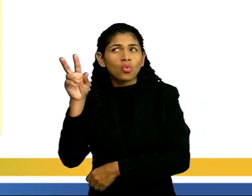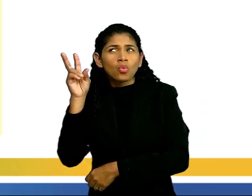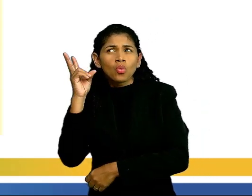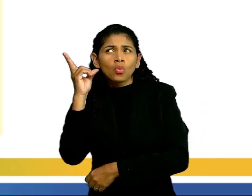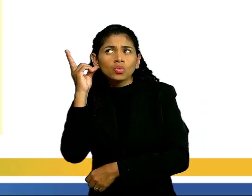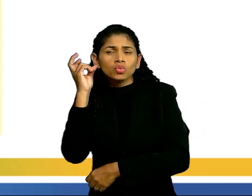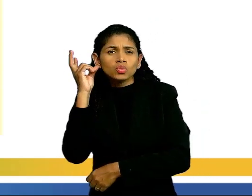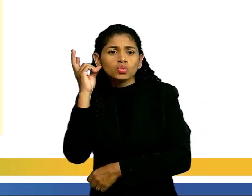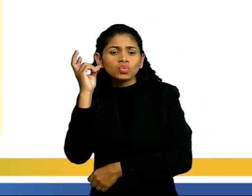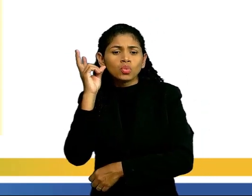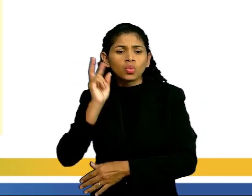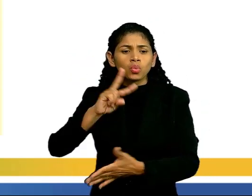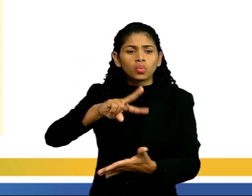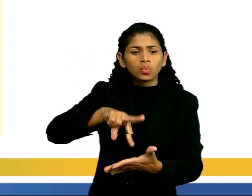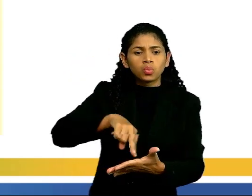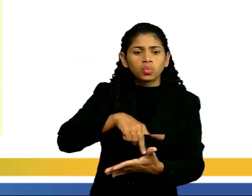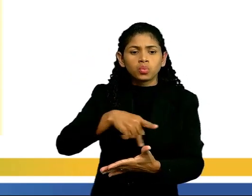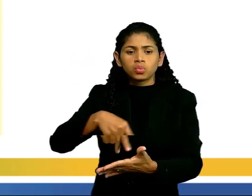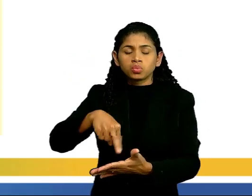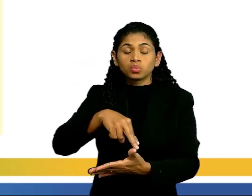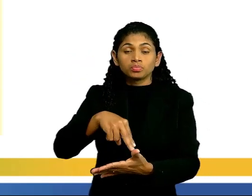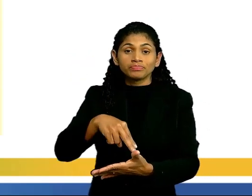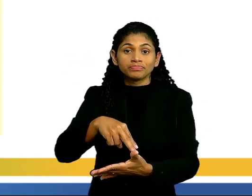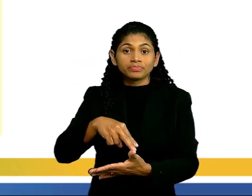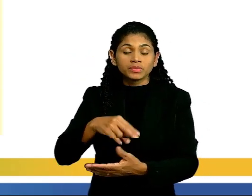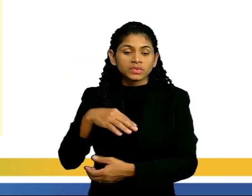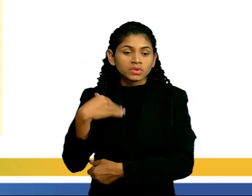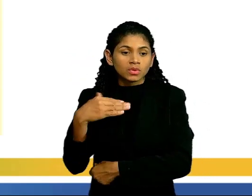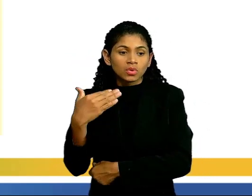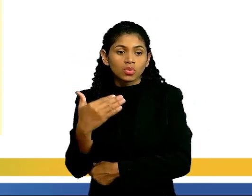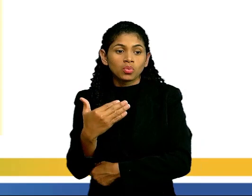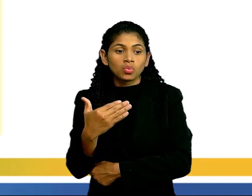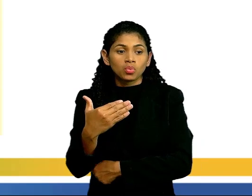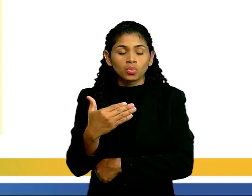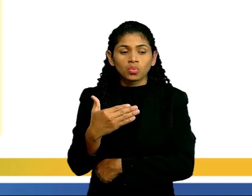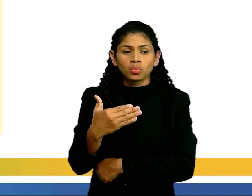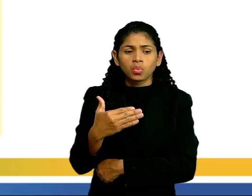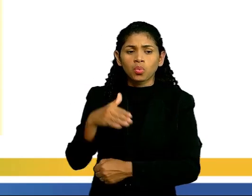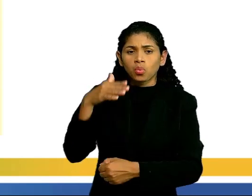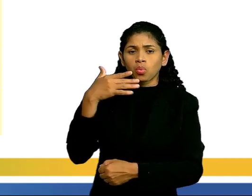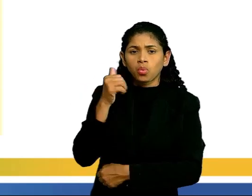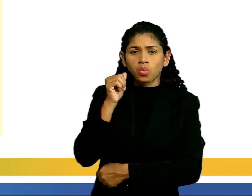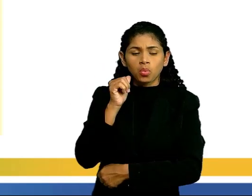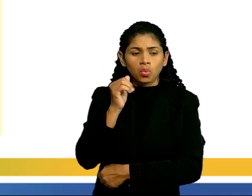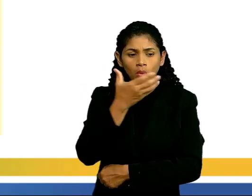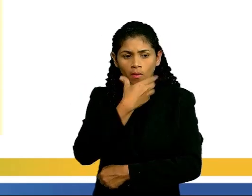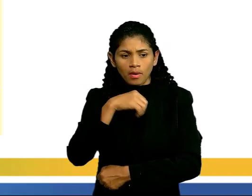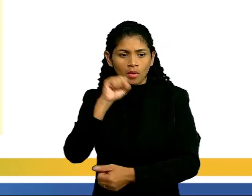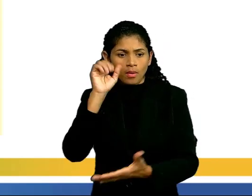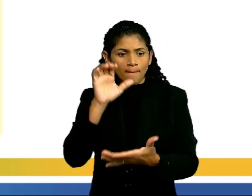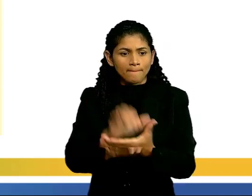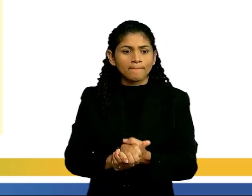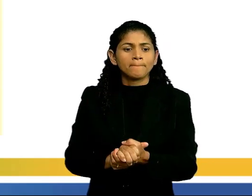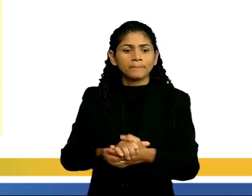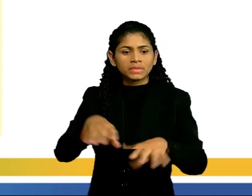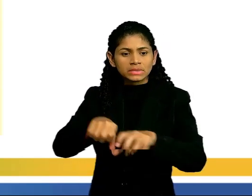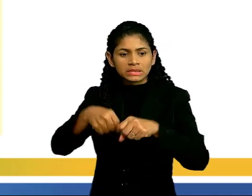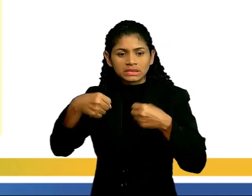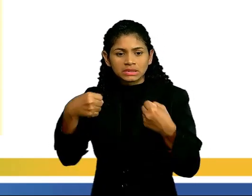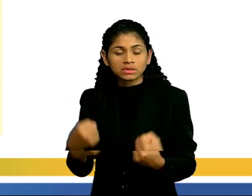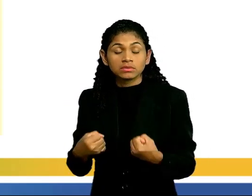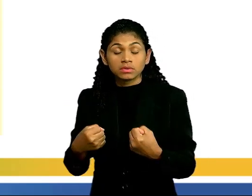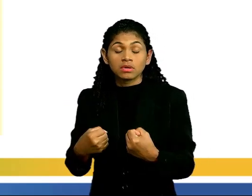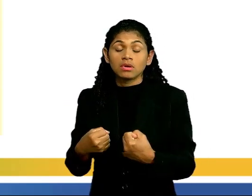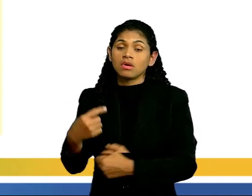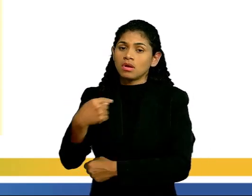vienenses, perdão. Enquanto os esposos quebram as tábuas do barracão, eu e meus filhos dormimos